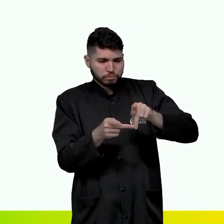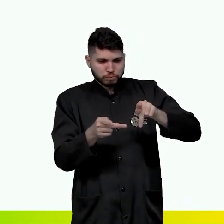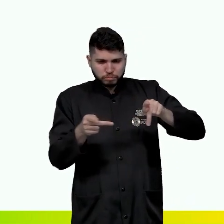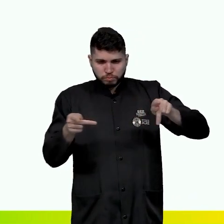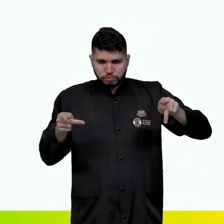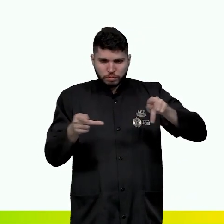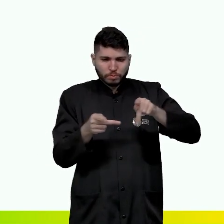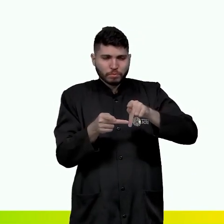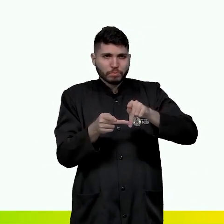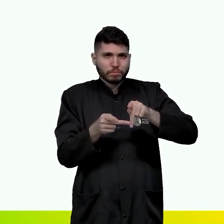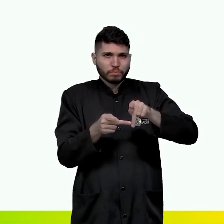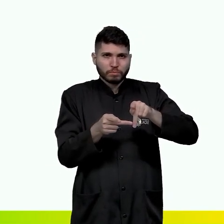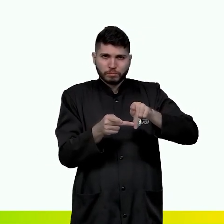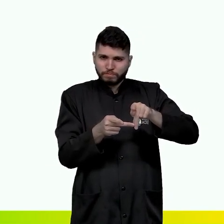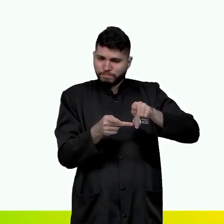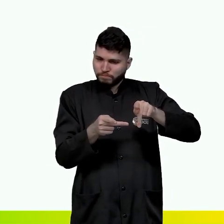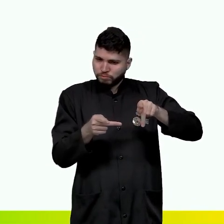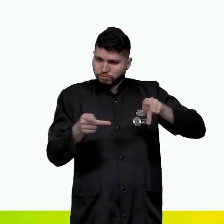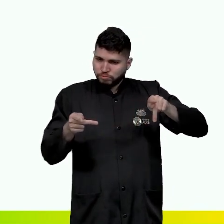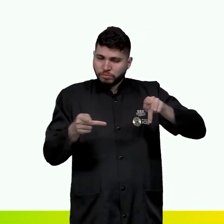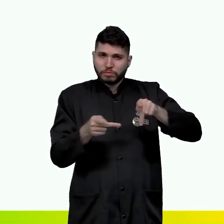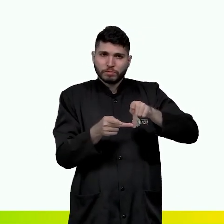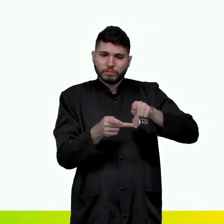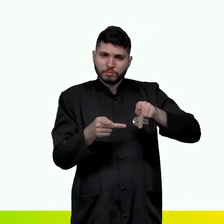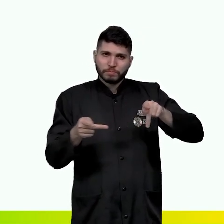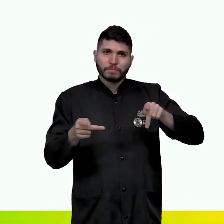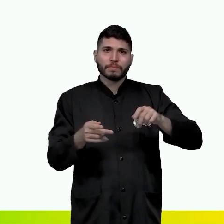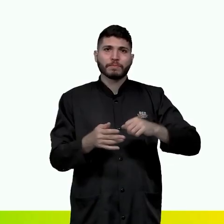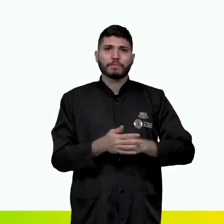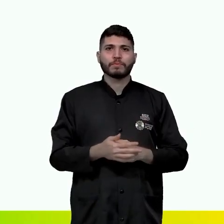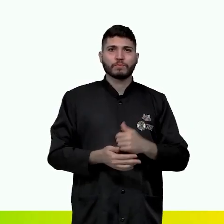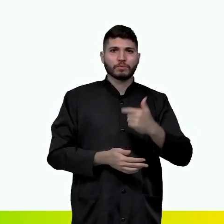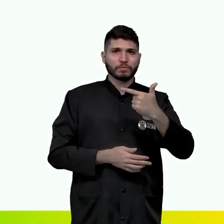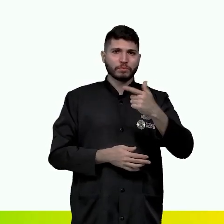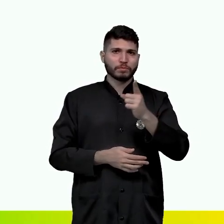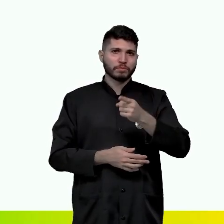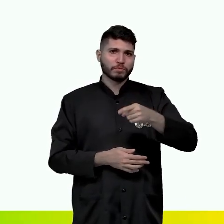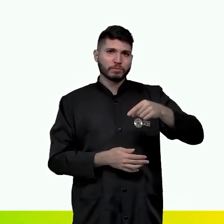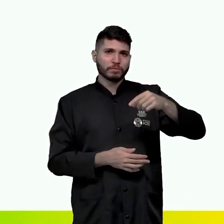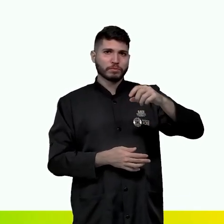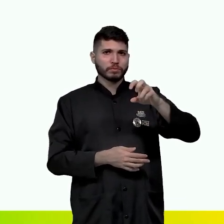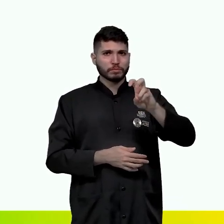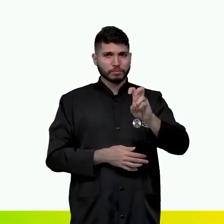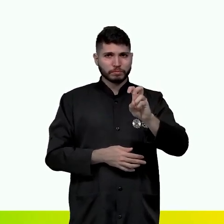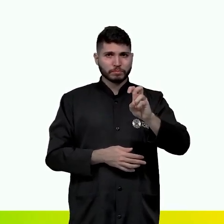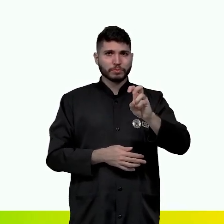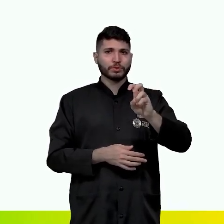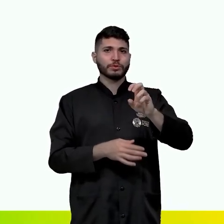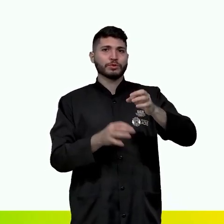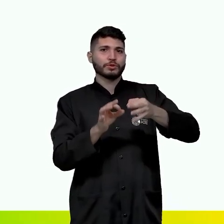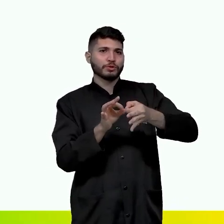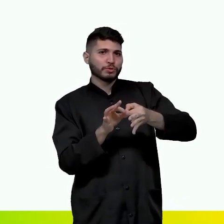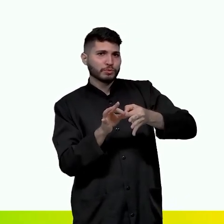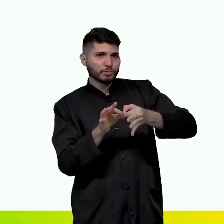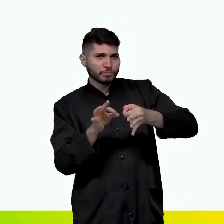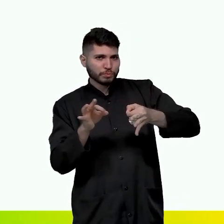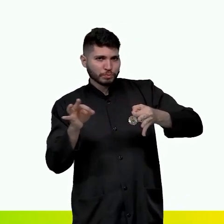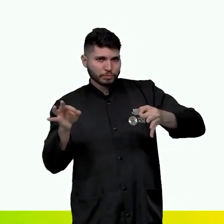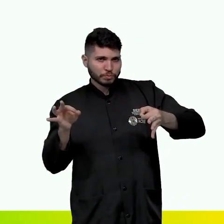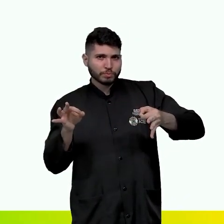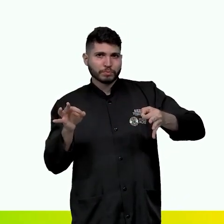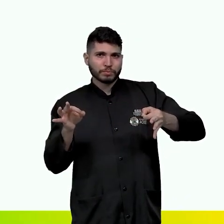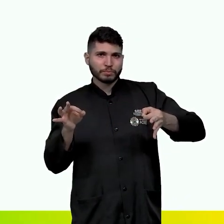de 2 metros de comprimento, 2 metros de largura e 1 metro de